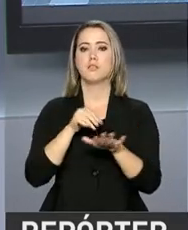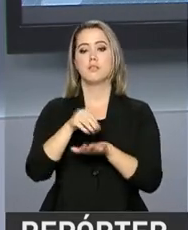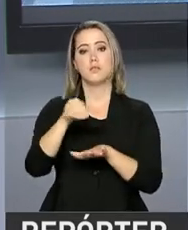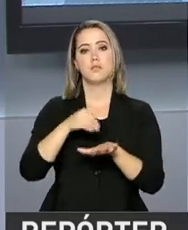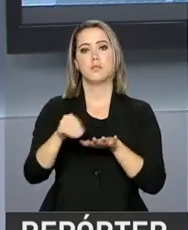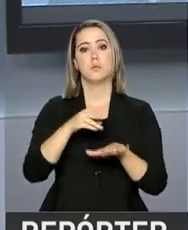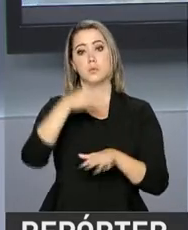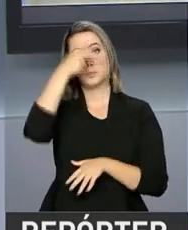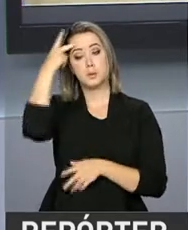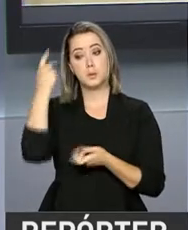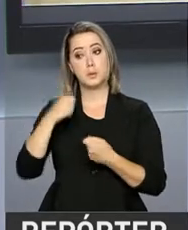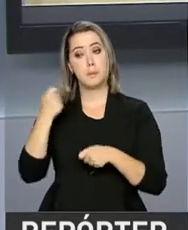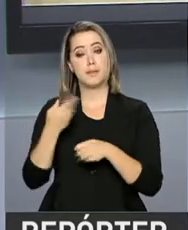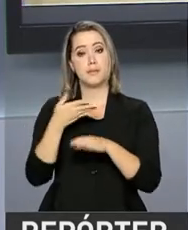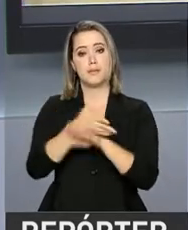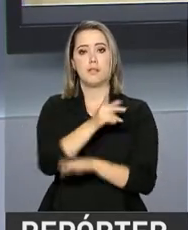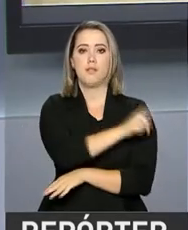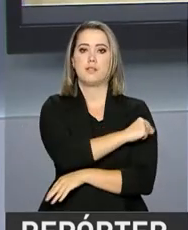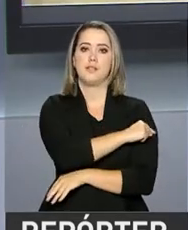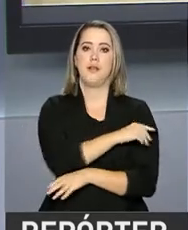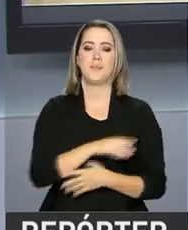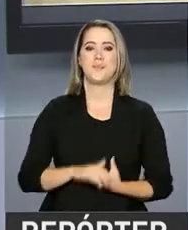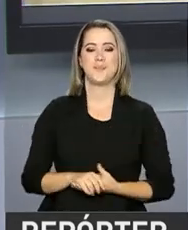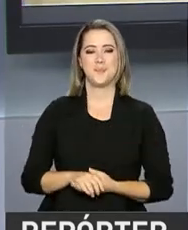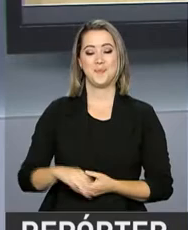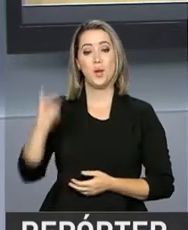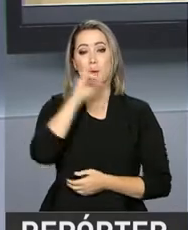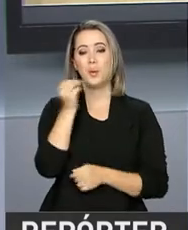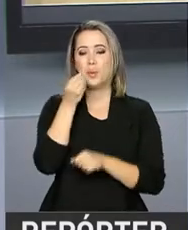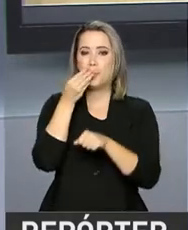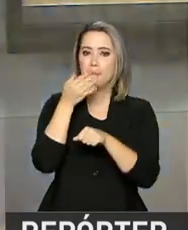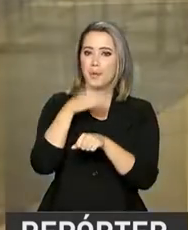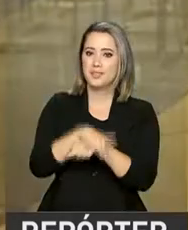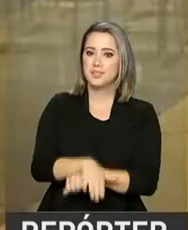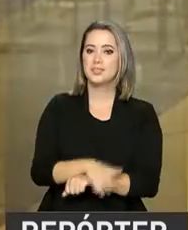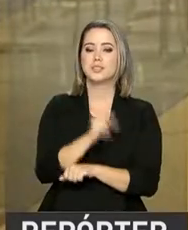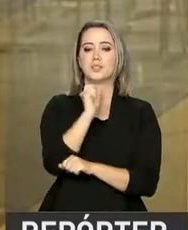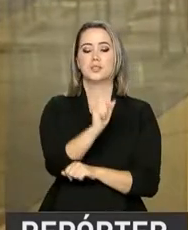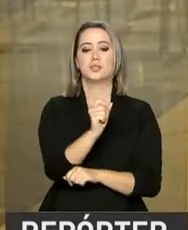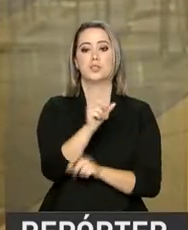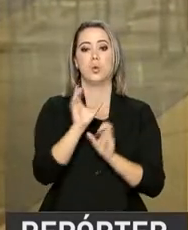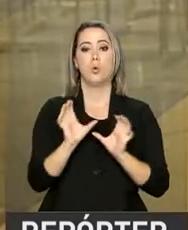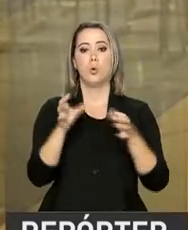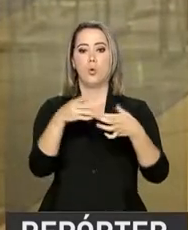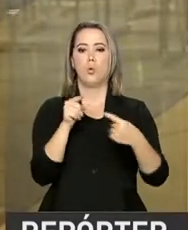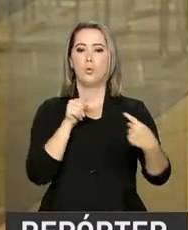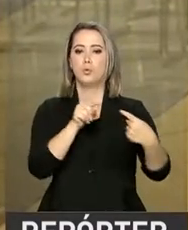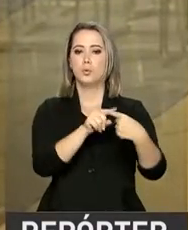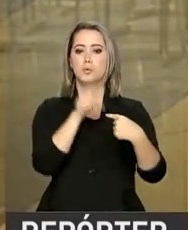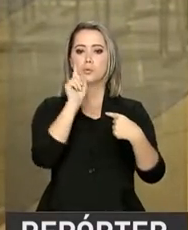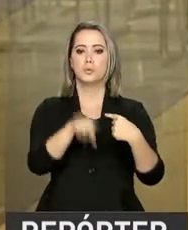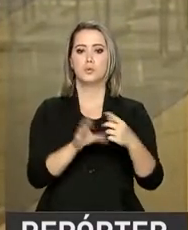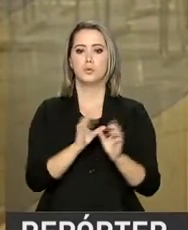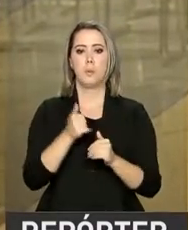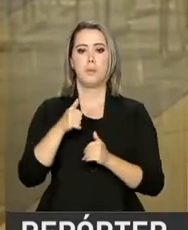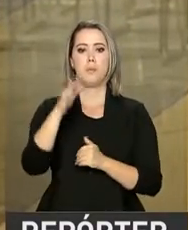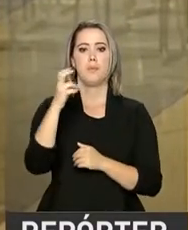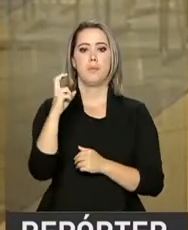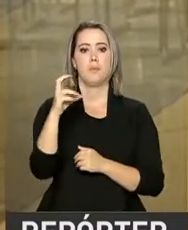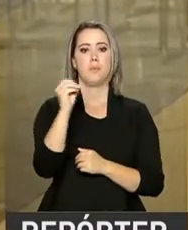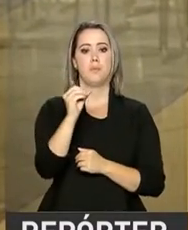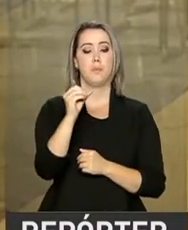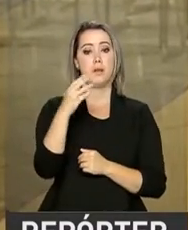os postos boa noite luana paula roberto boa noite o público alvo da campanha é formado por pouco mais de